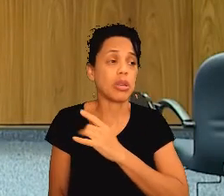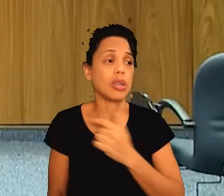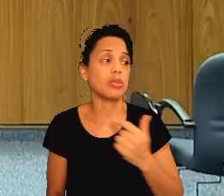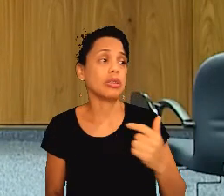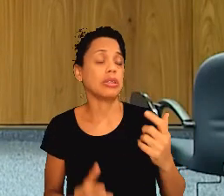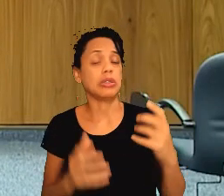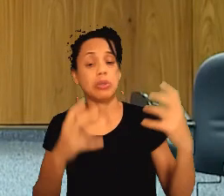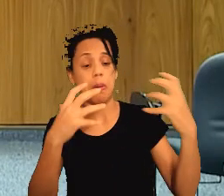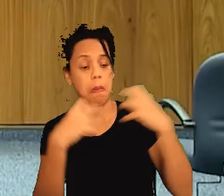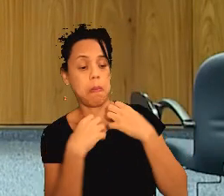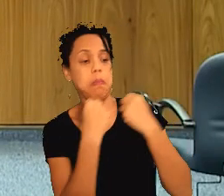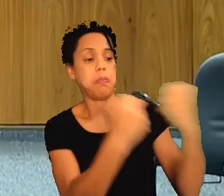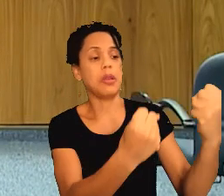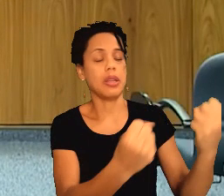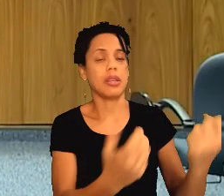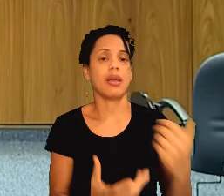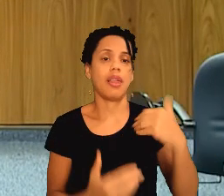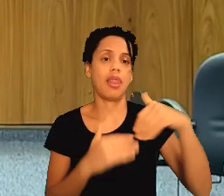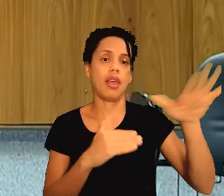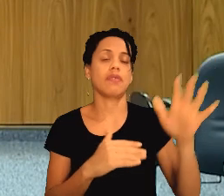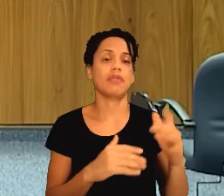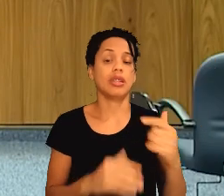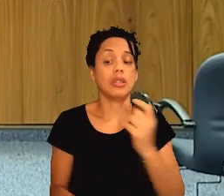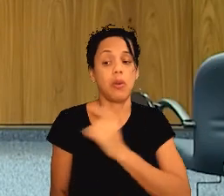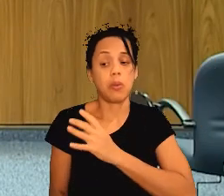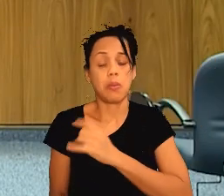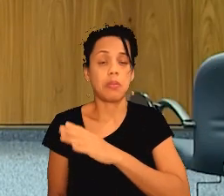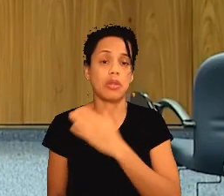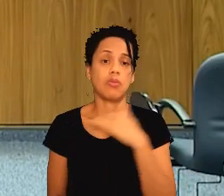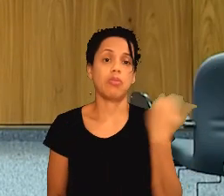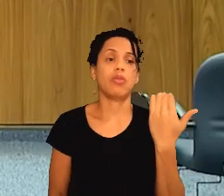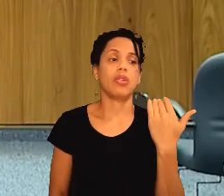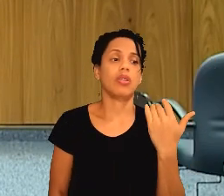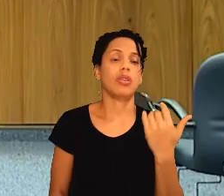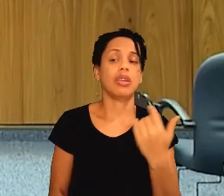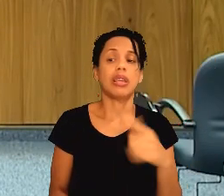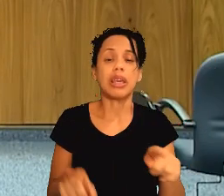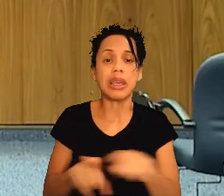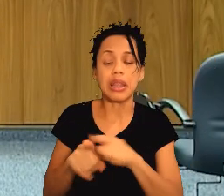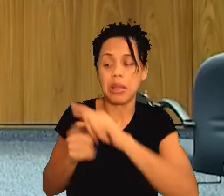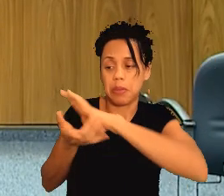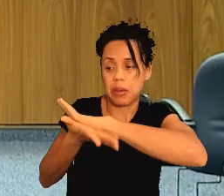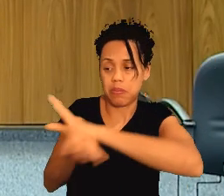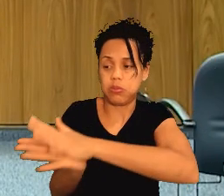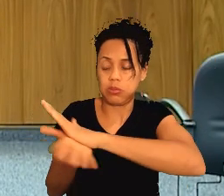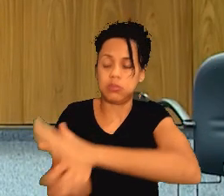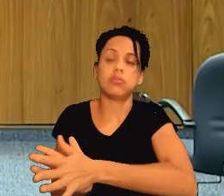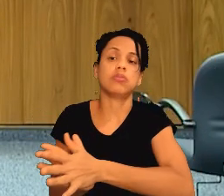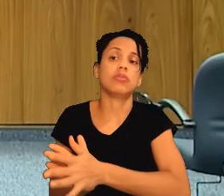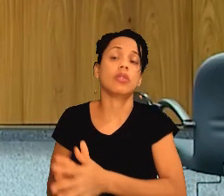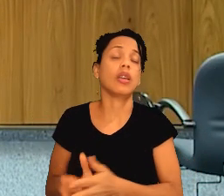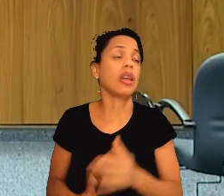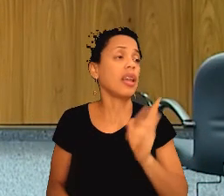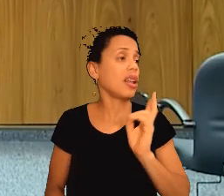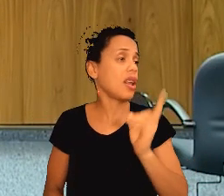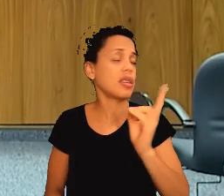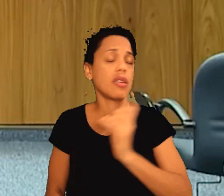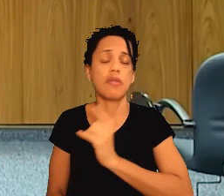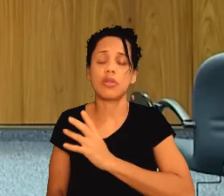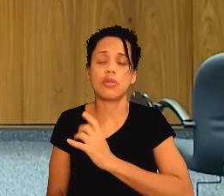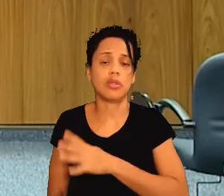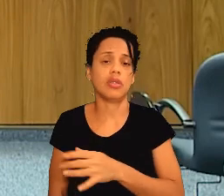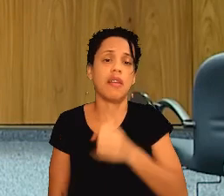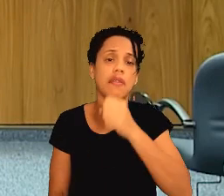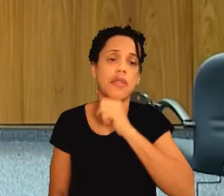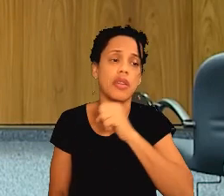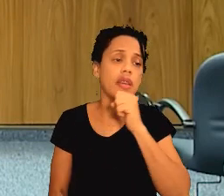de um outro despejo, numa outra terra, né, morrendo de medo de haver um massacre. O tempo todo eles temem, né, tanto os